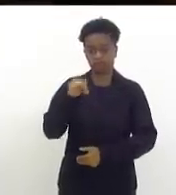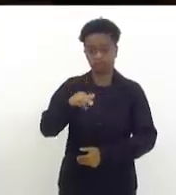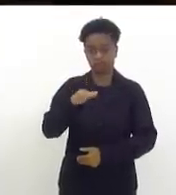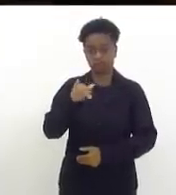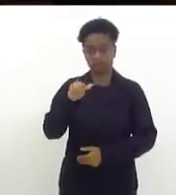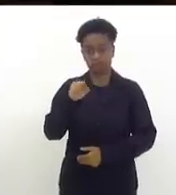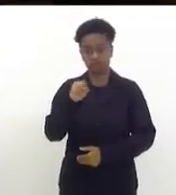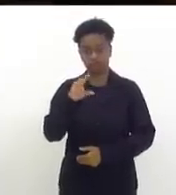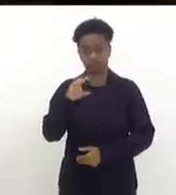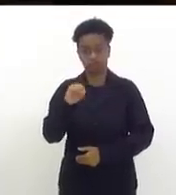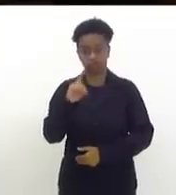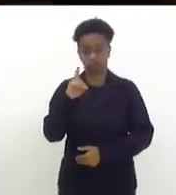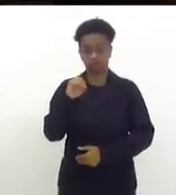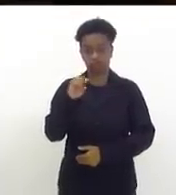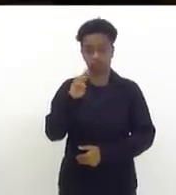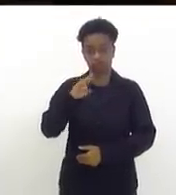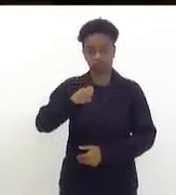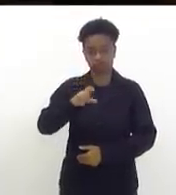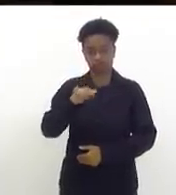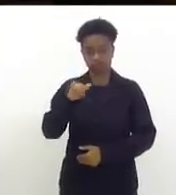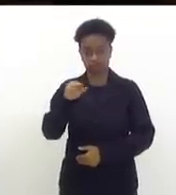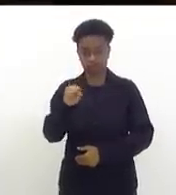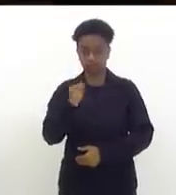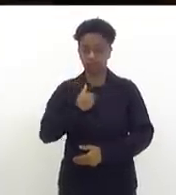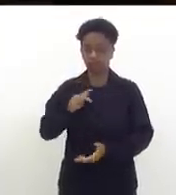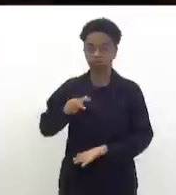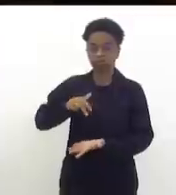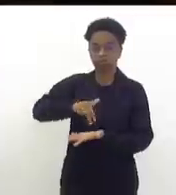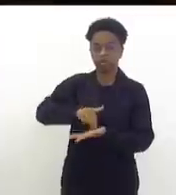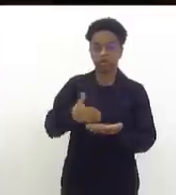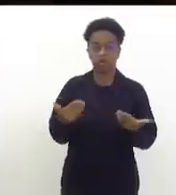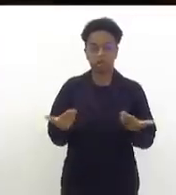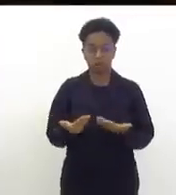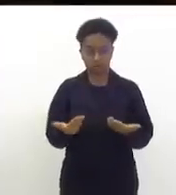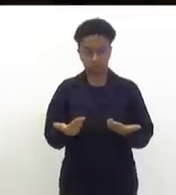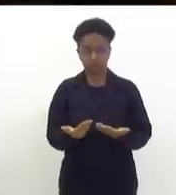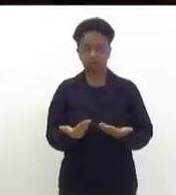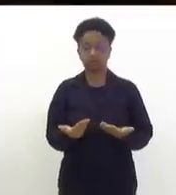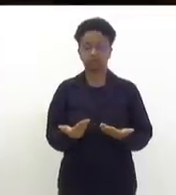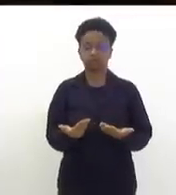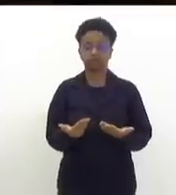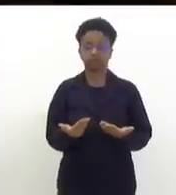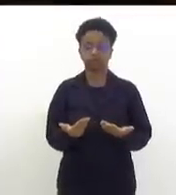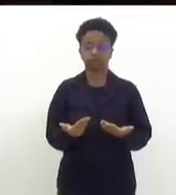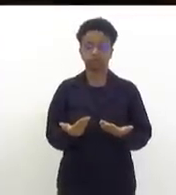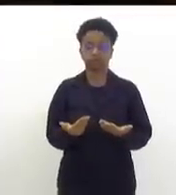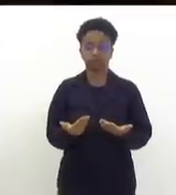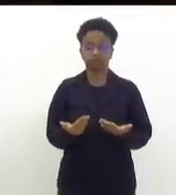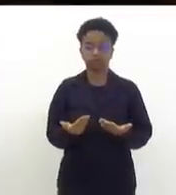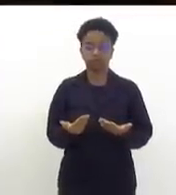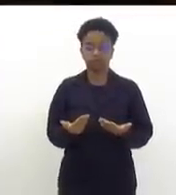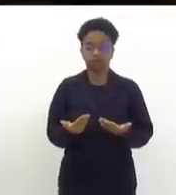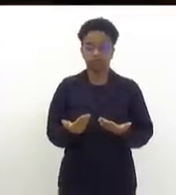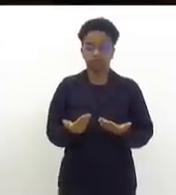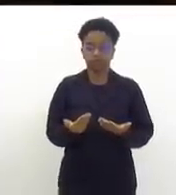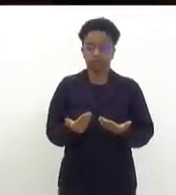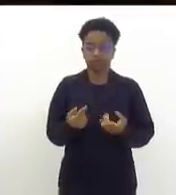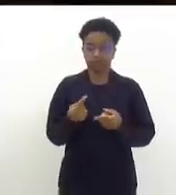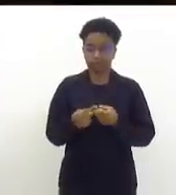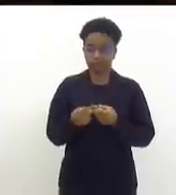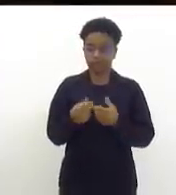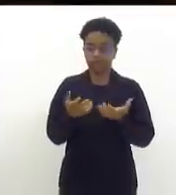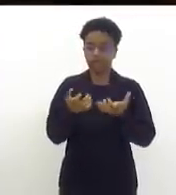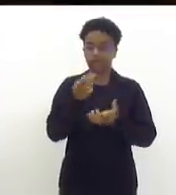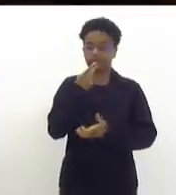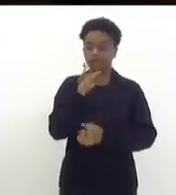senhoras e senhores eu venho atrás Tribuna para efetivamente falar sobre a